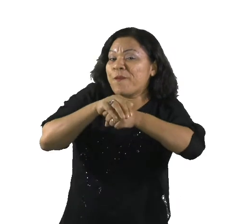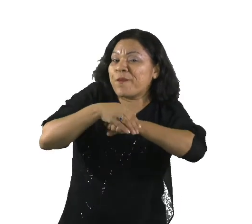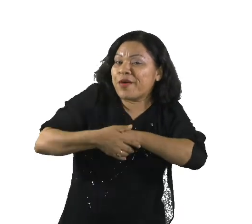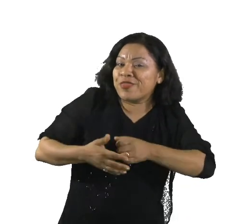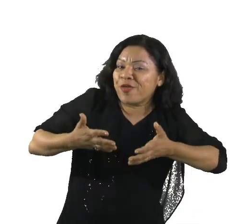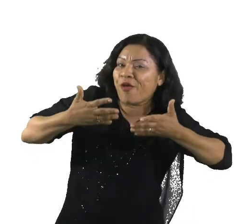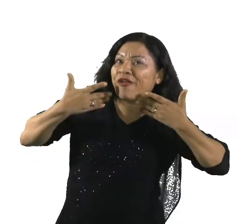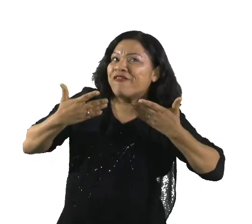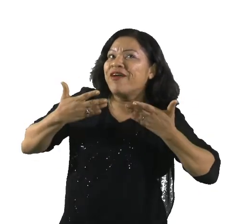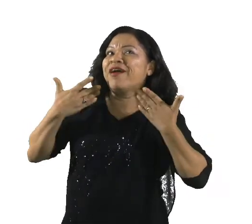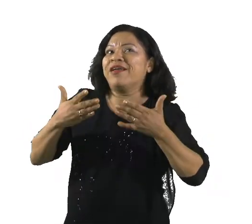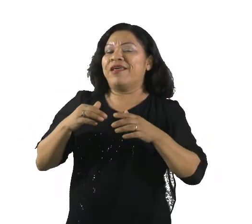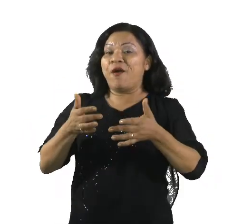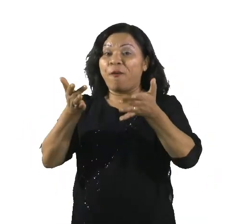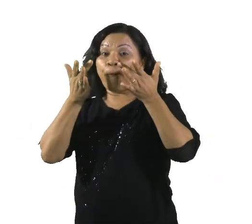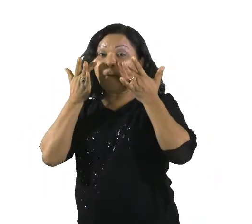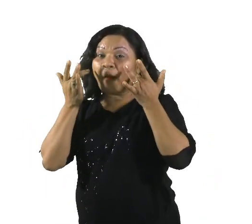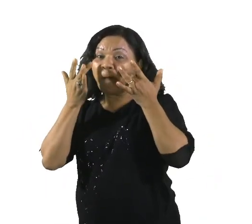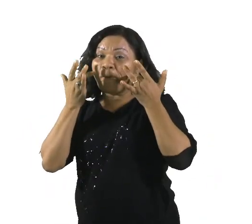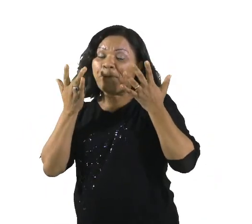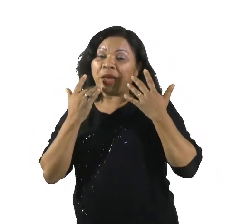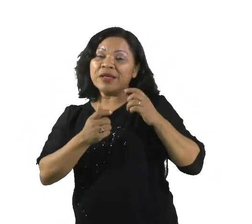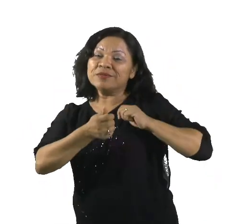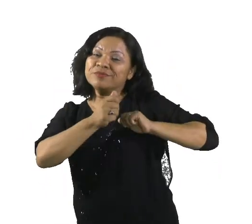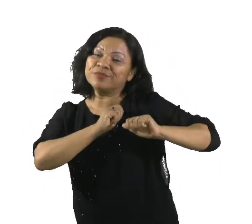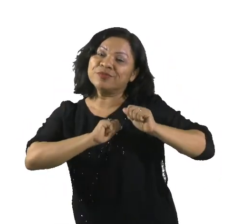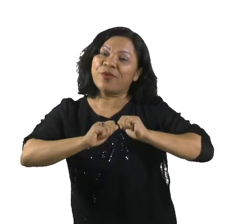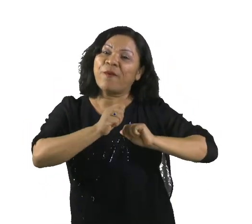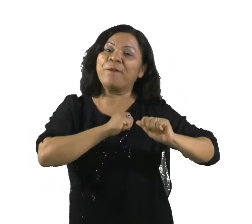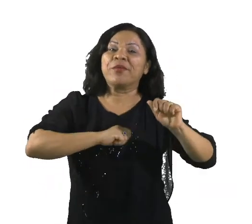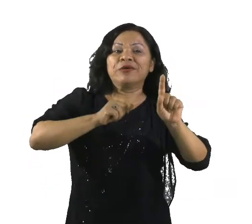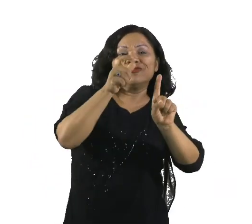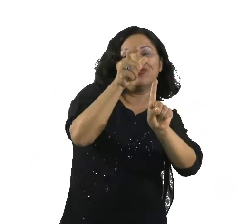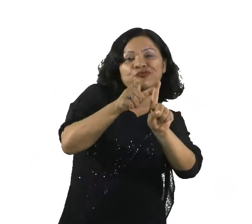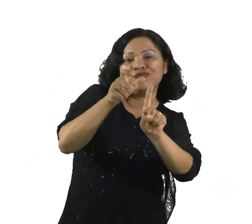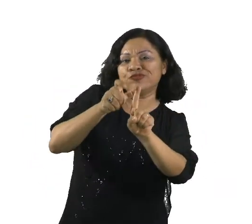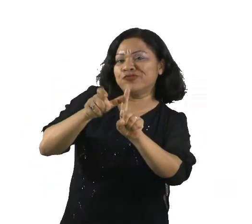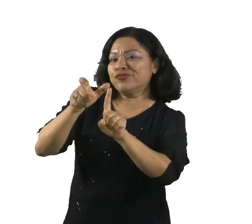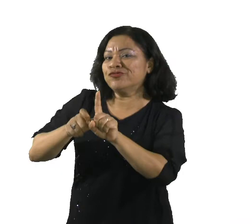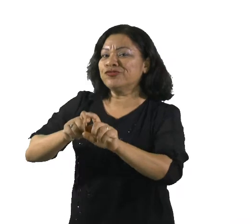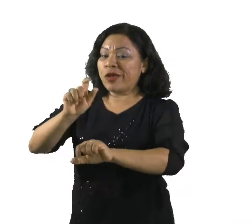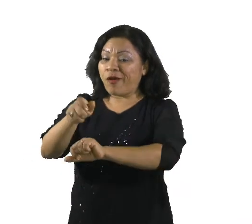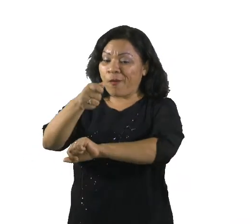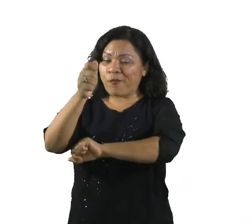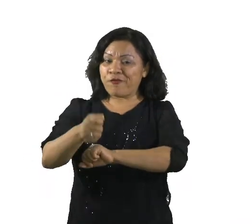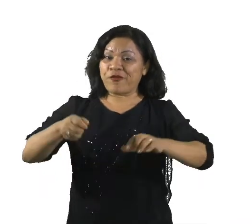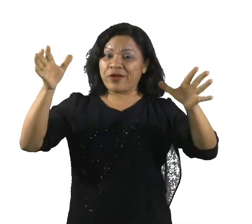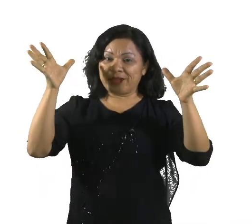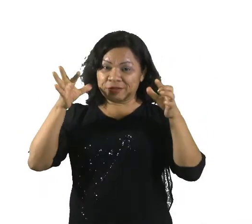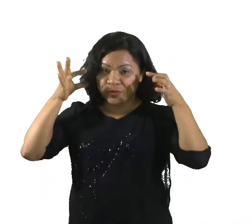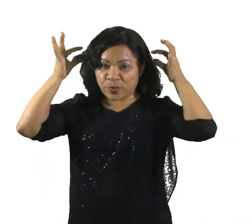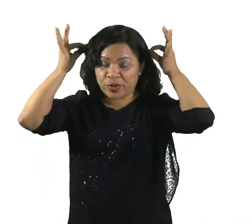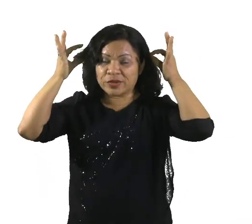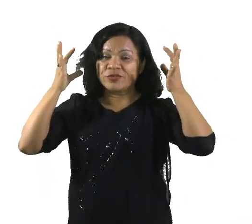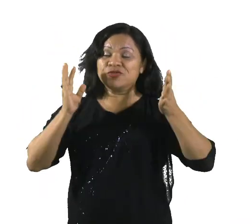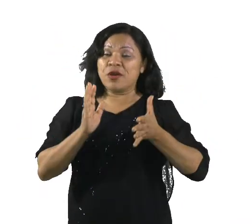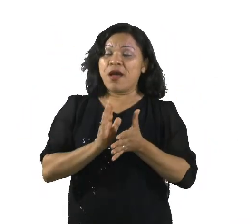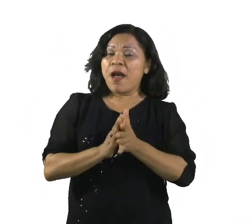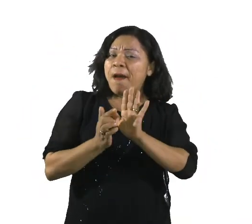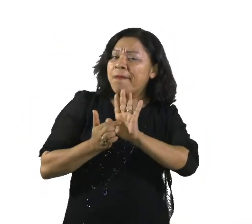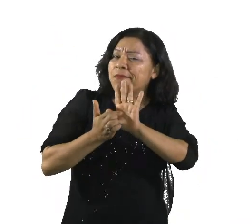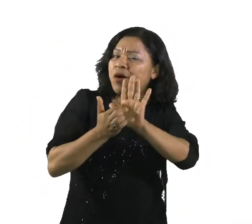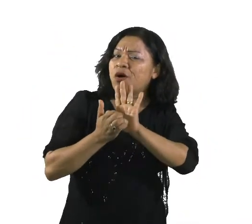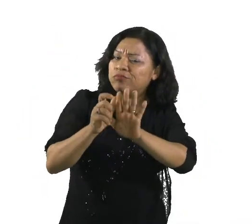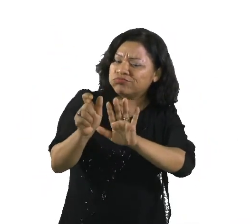romântica, além de contar com seres fantásticos como fadas e duendes, dando uma conotação toda mágica ao